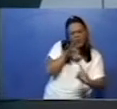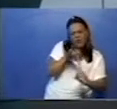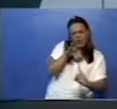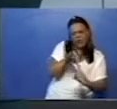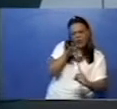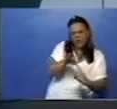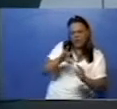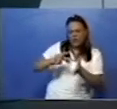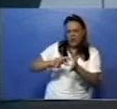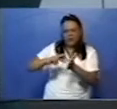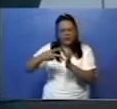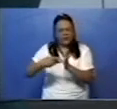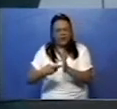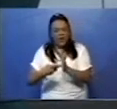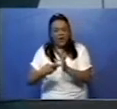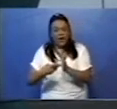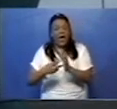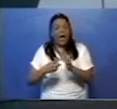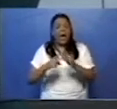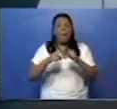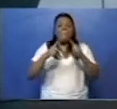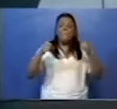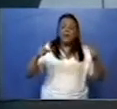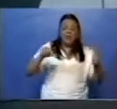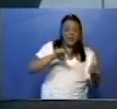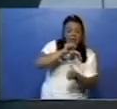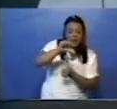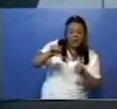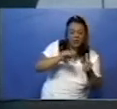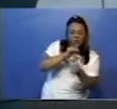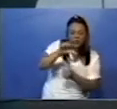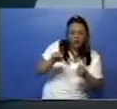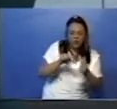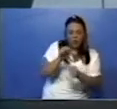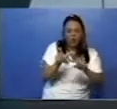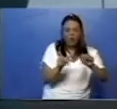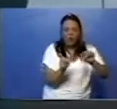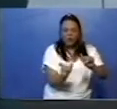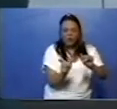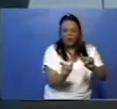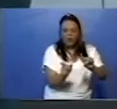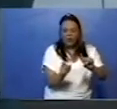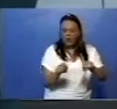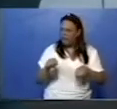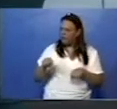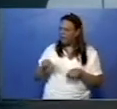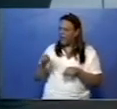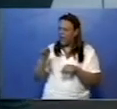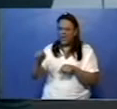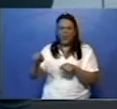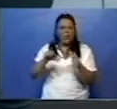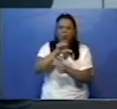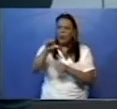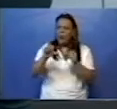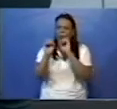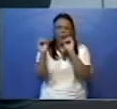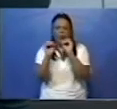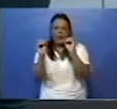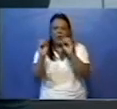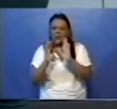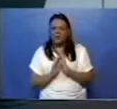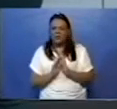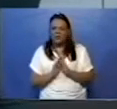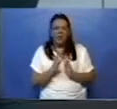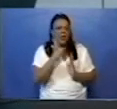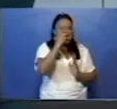às vezes, ele pode modificar o sentido desse substantivo. Aqui, não modificou nada. Eu poderia falar lindo gato